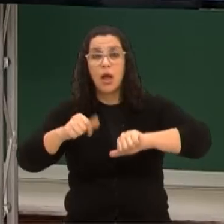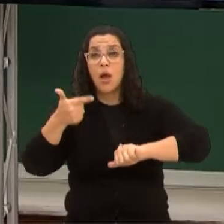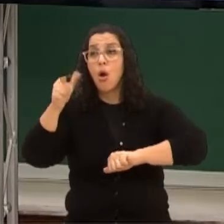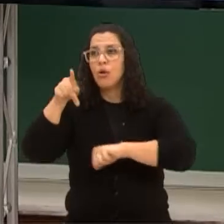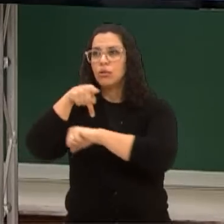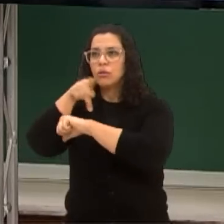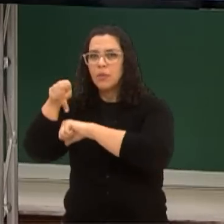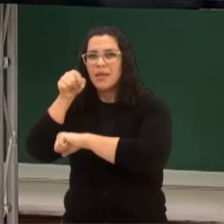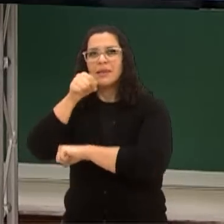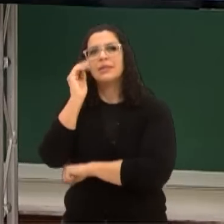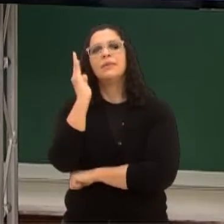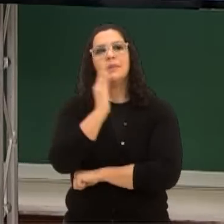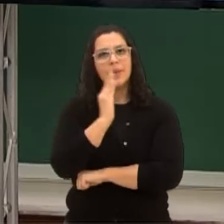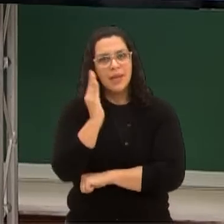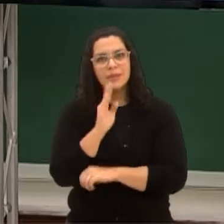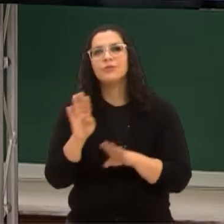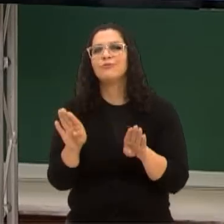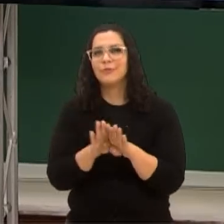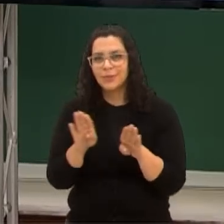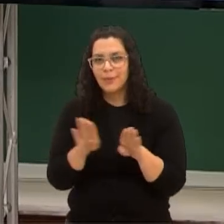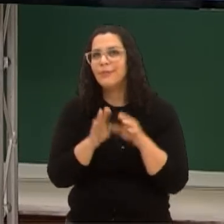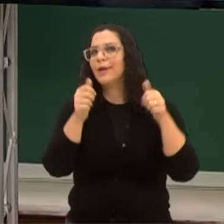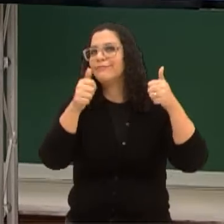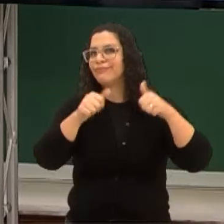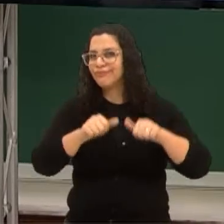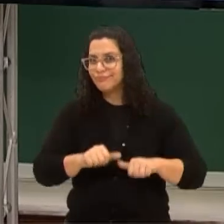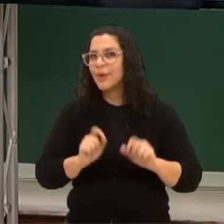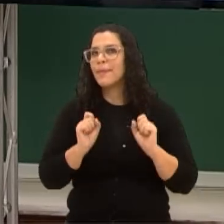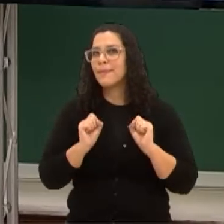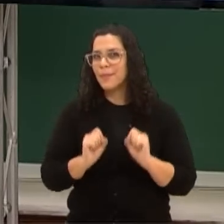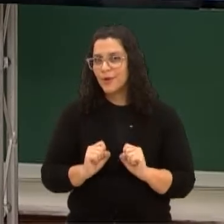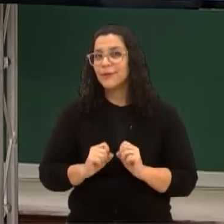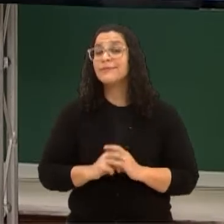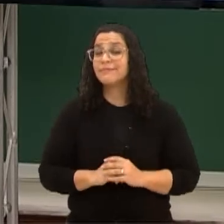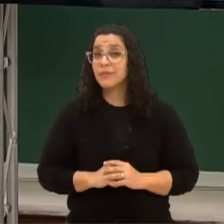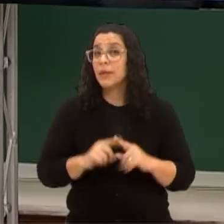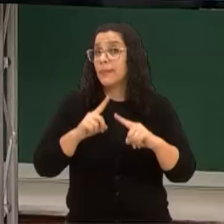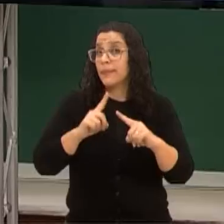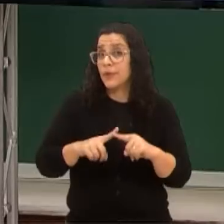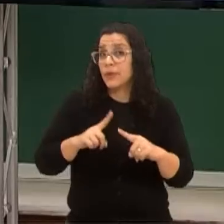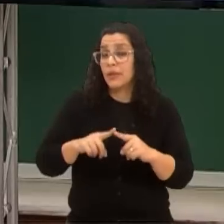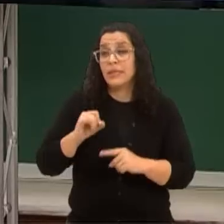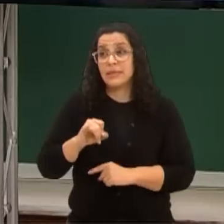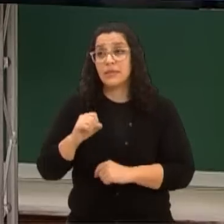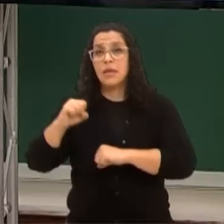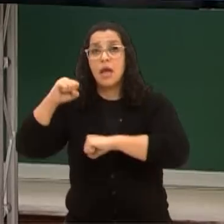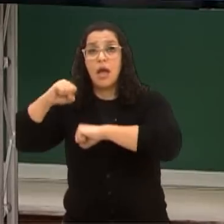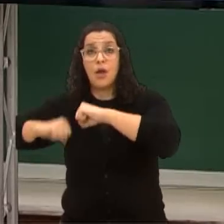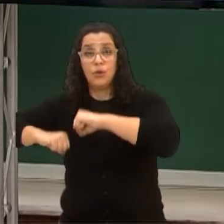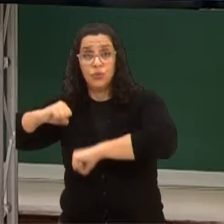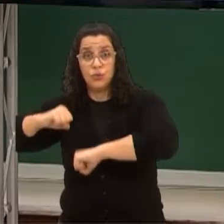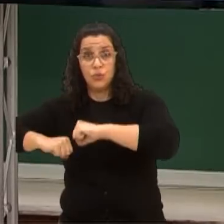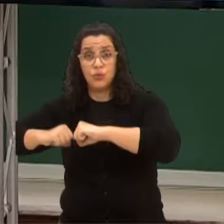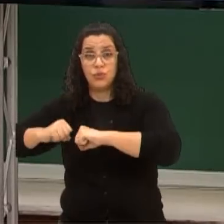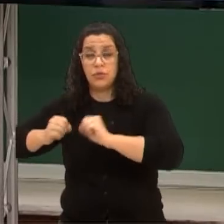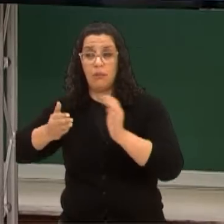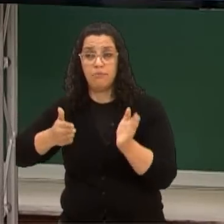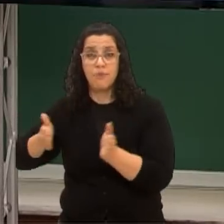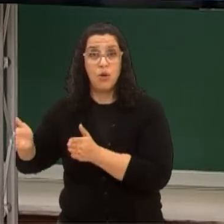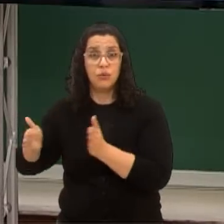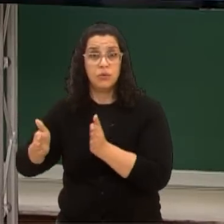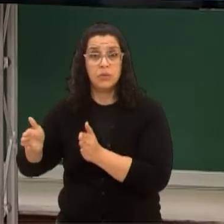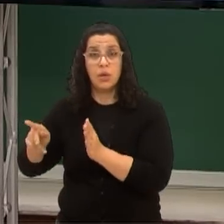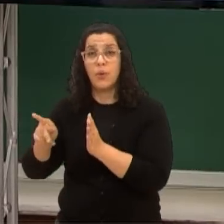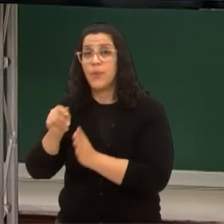planeta, pode afetar a nossa condição de vida aqui no Brasil. Porque se a indústria, ela é,